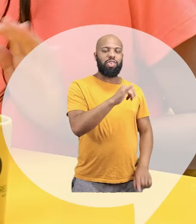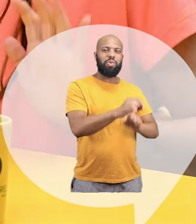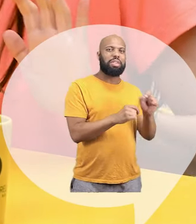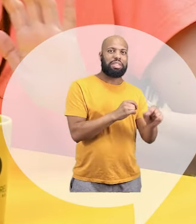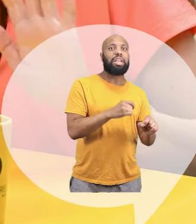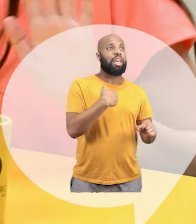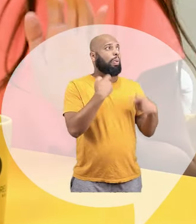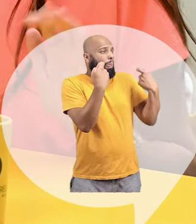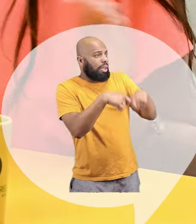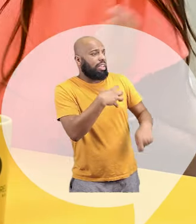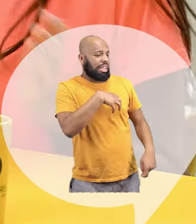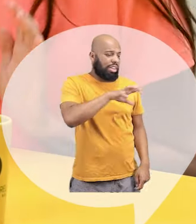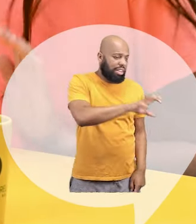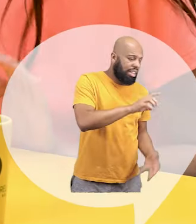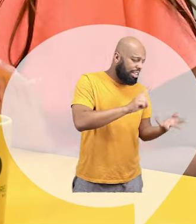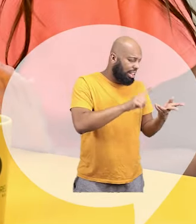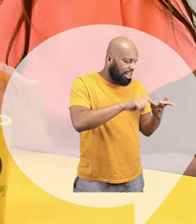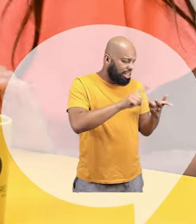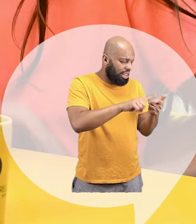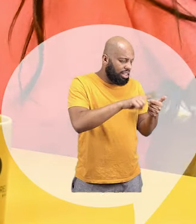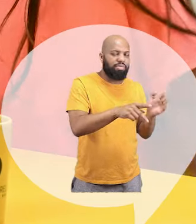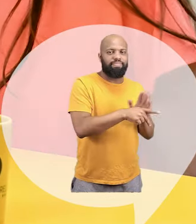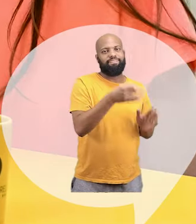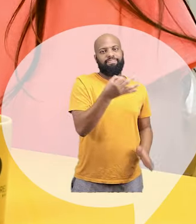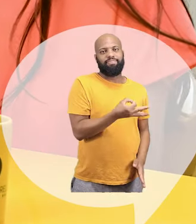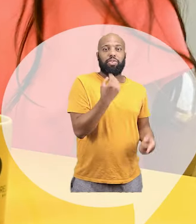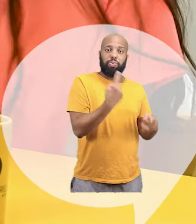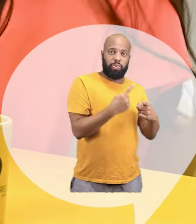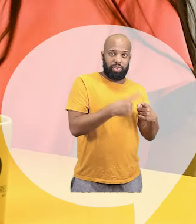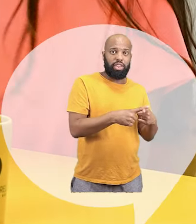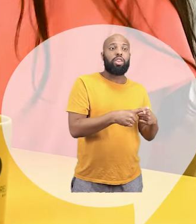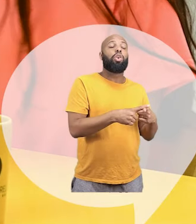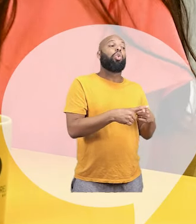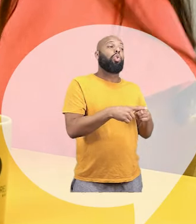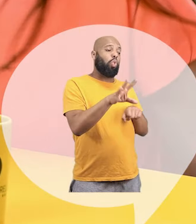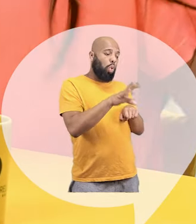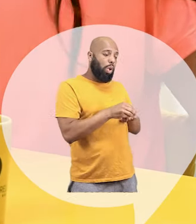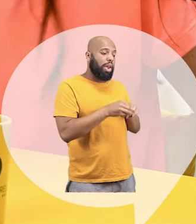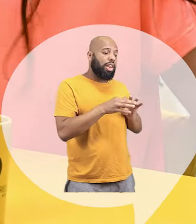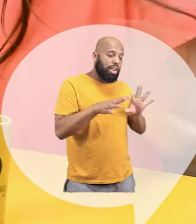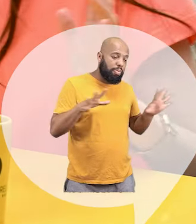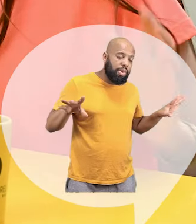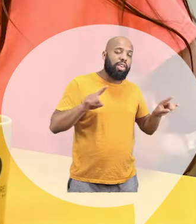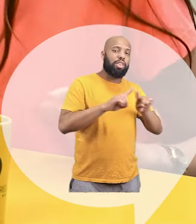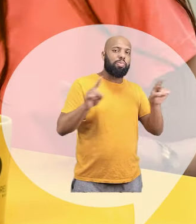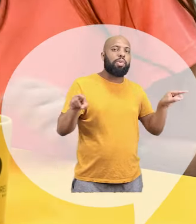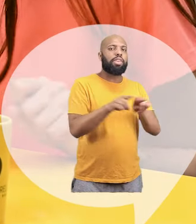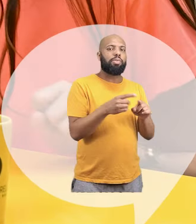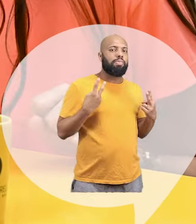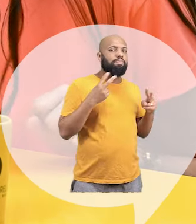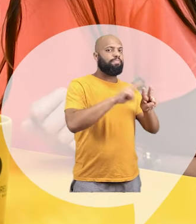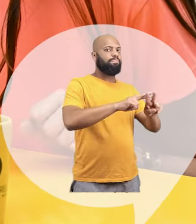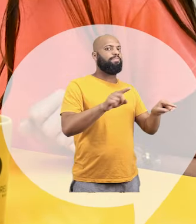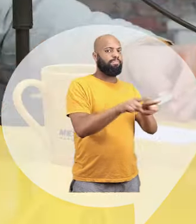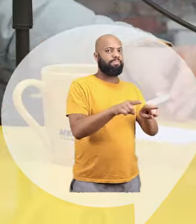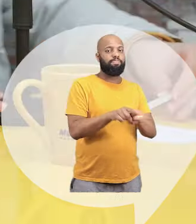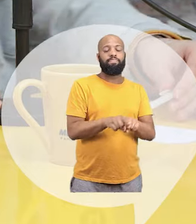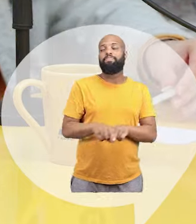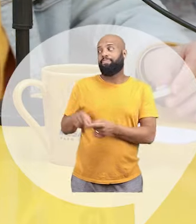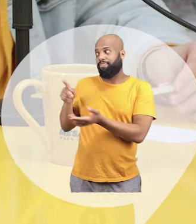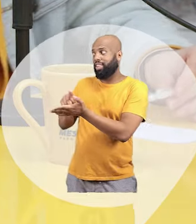nos deixa nessa Fronteira de Ah então eu tenho que ser assim então às vezes o conhecimento eles nos liberta Com certeza às vezes nos